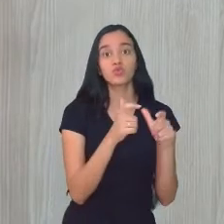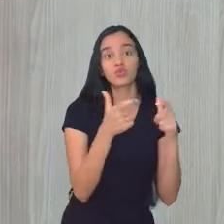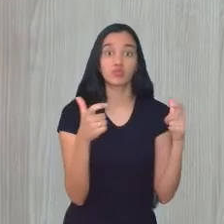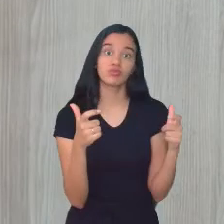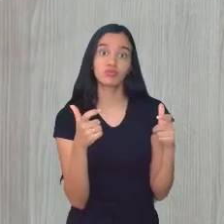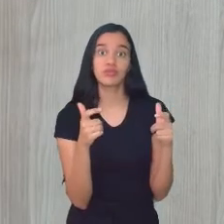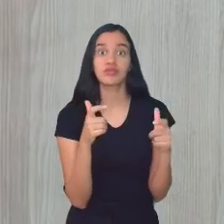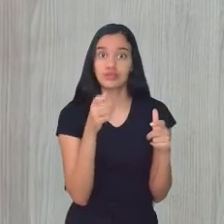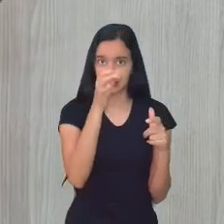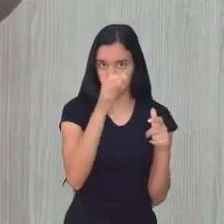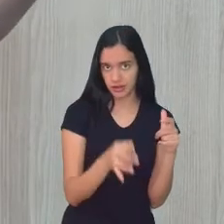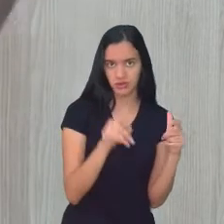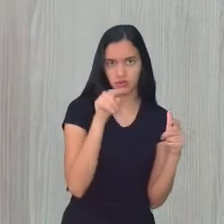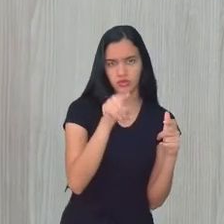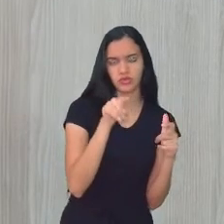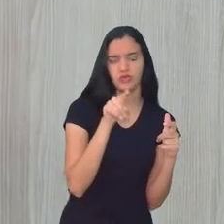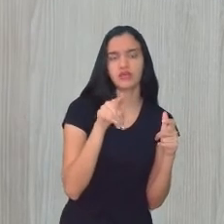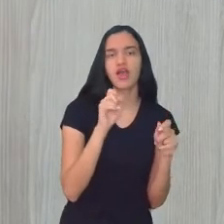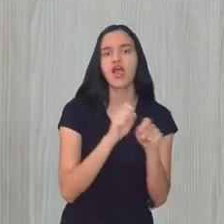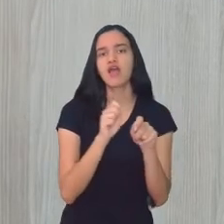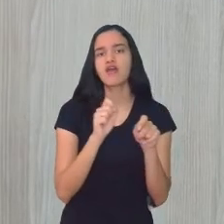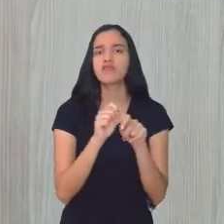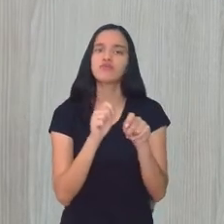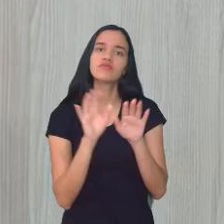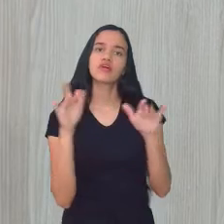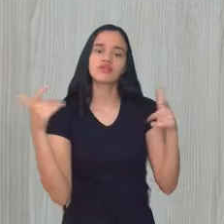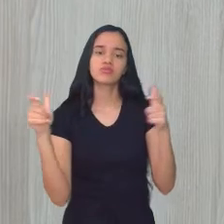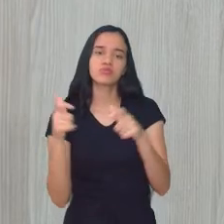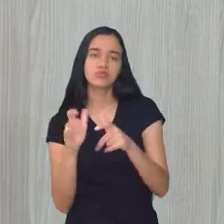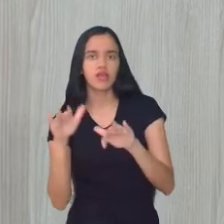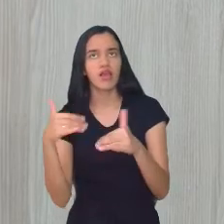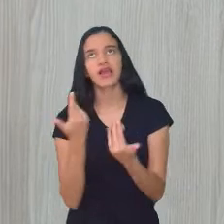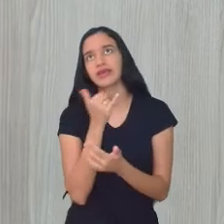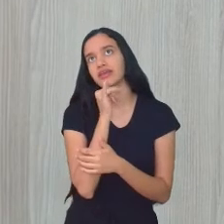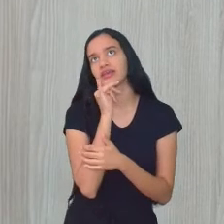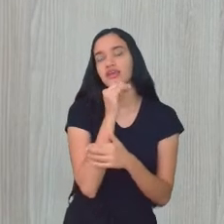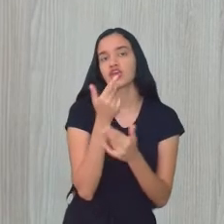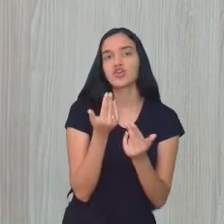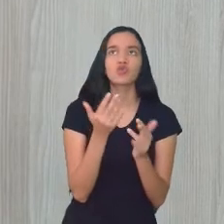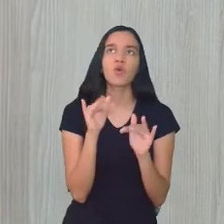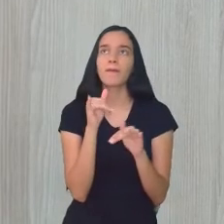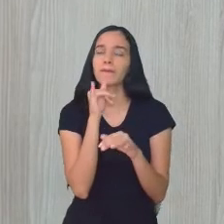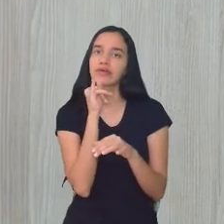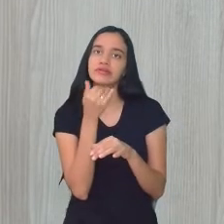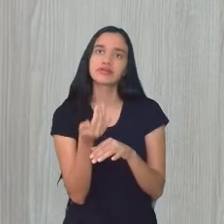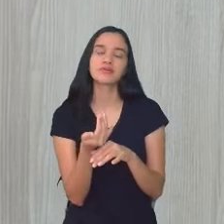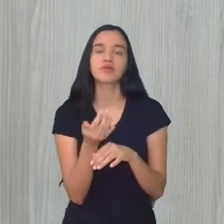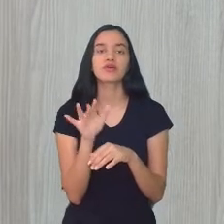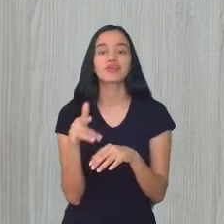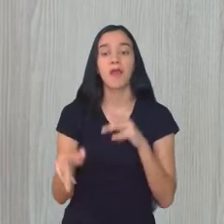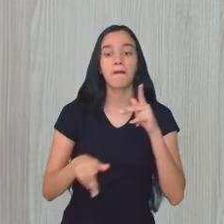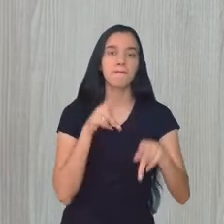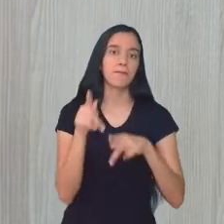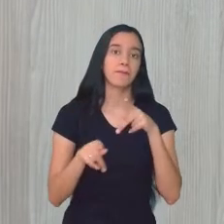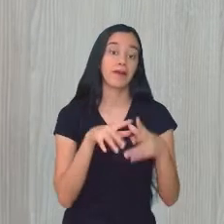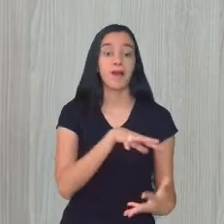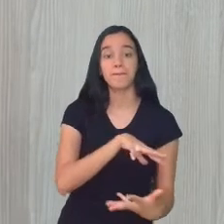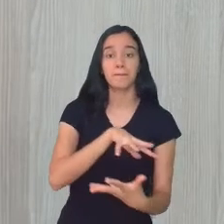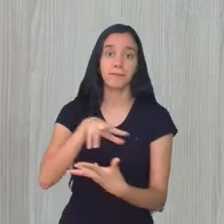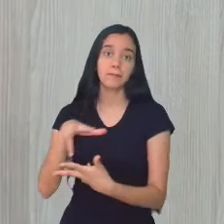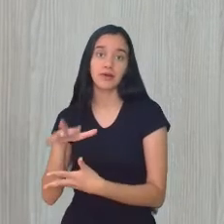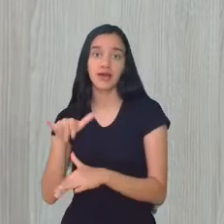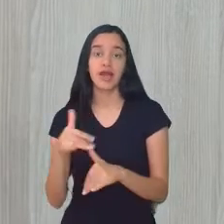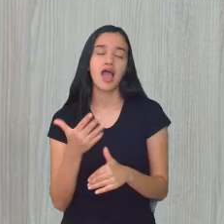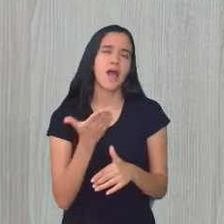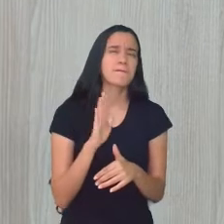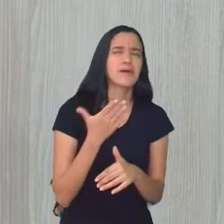gigante, certo? Você faz a abreviação. É a mesma coisa, por exemplo, de a gente dizer aí que a população mundial é